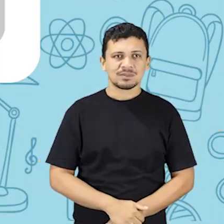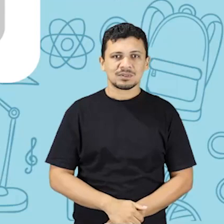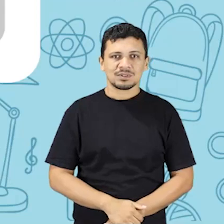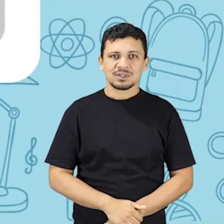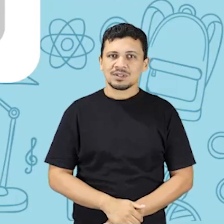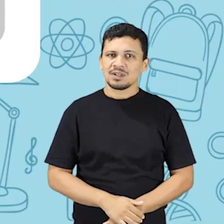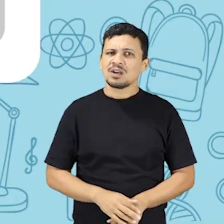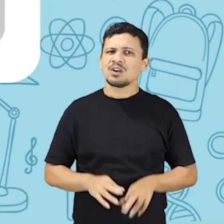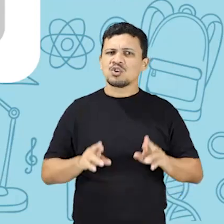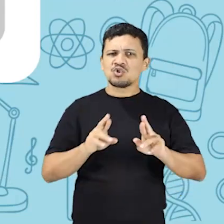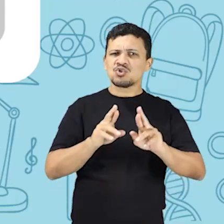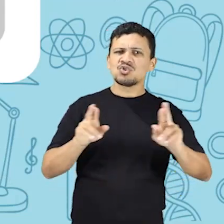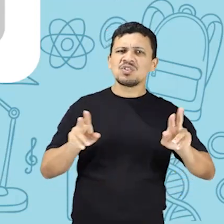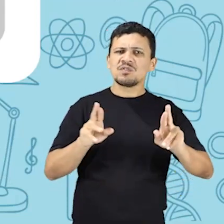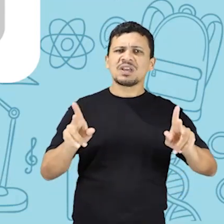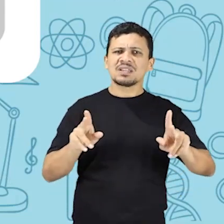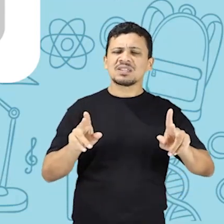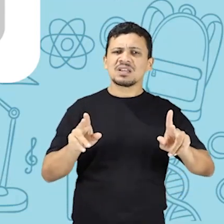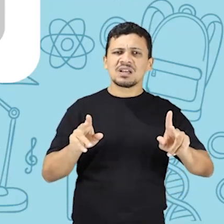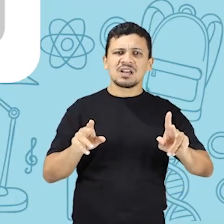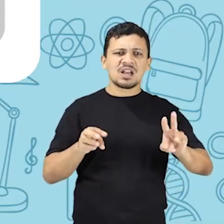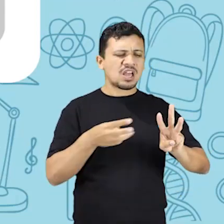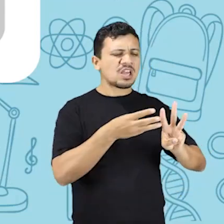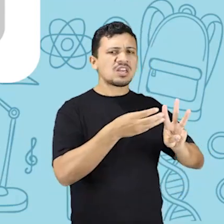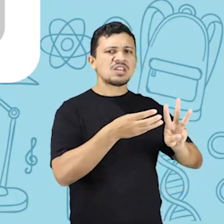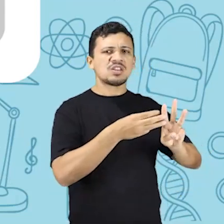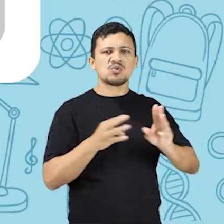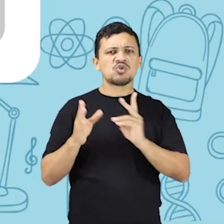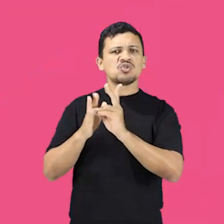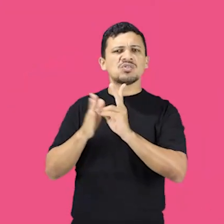a diferença entre indígena e índio?